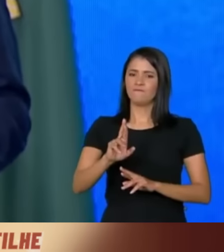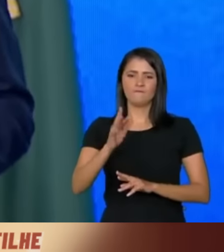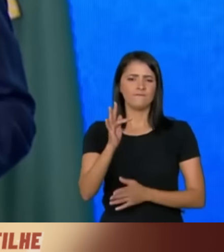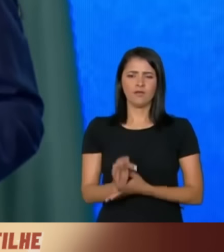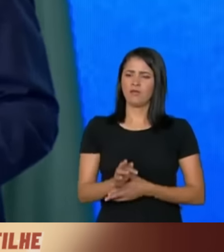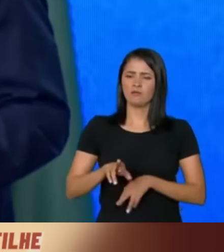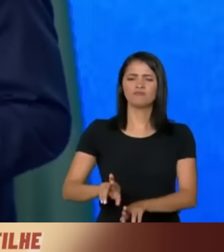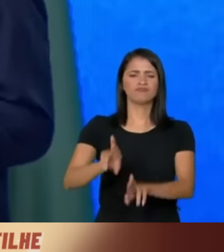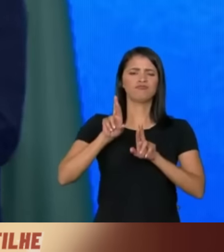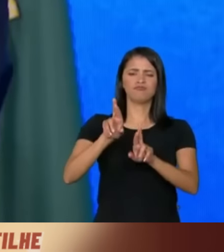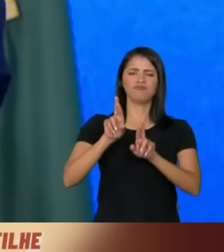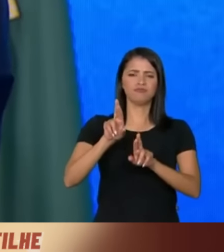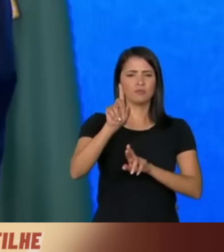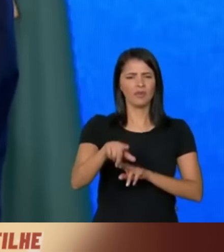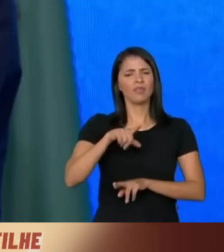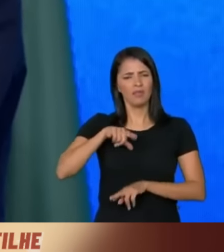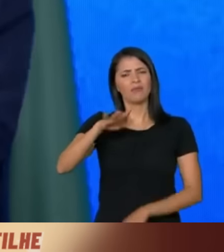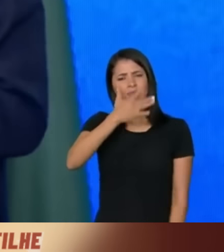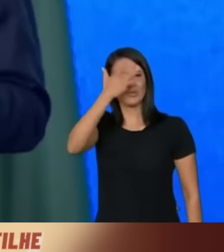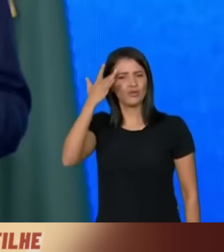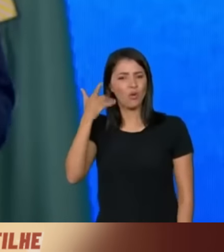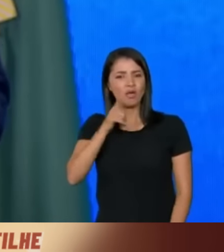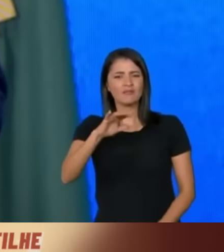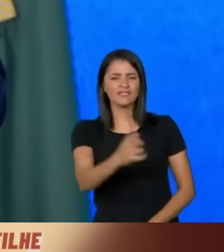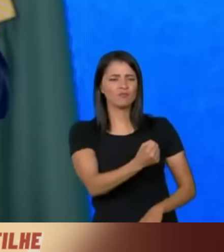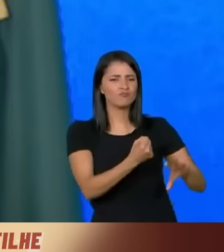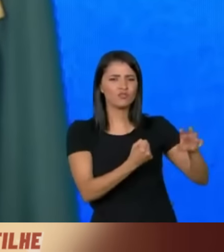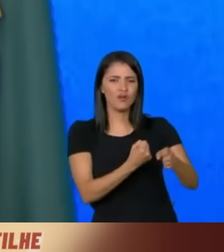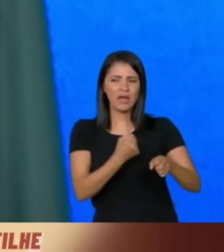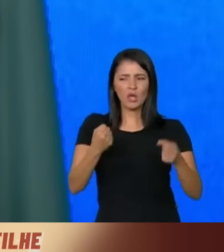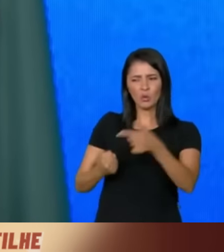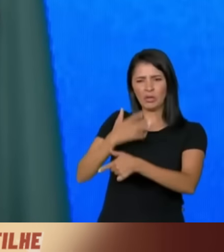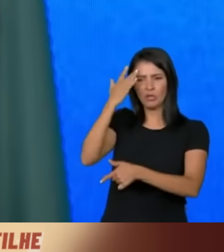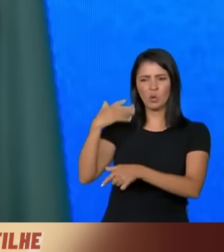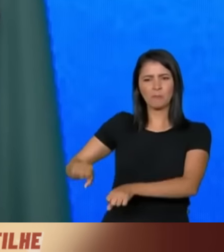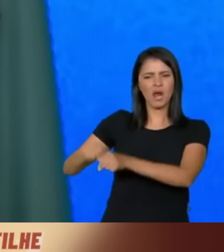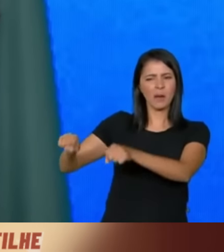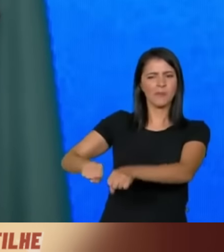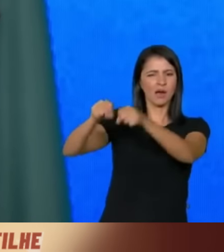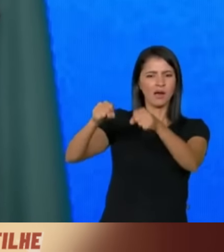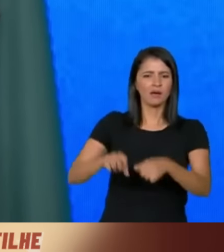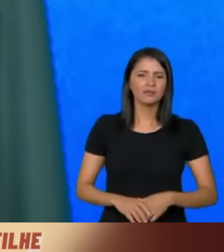nunca a esperança de que tem mais gente querendo salvar do que gente querendo matar.